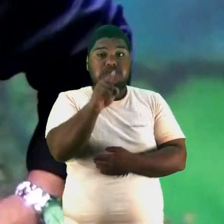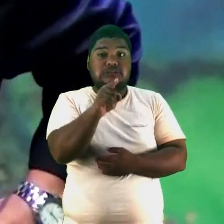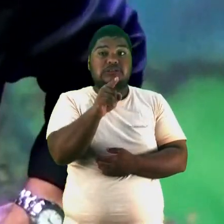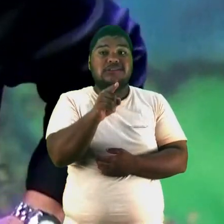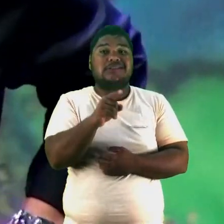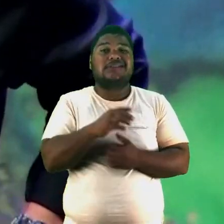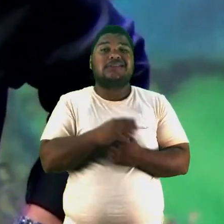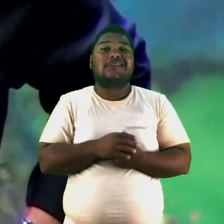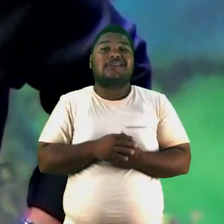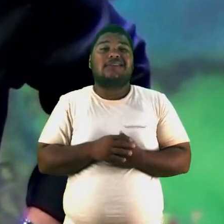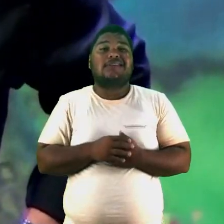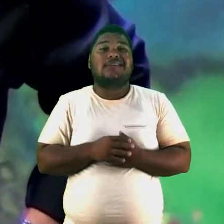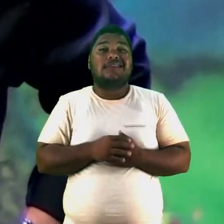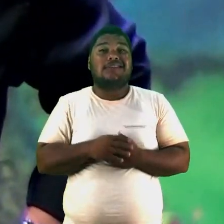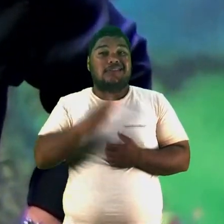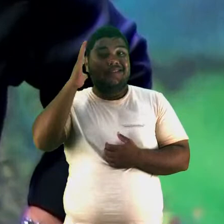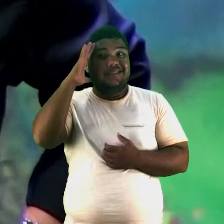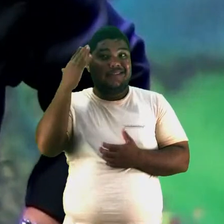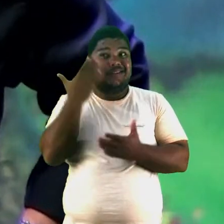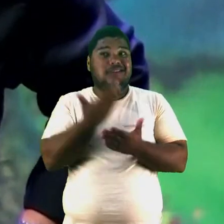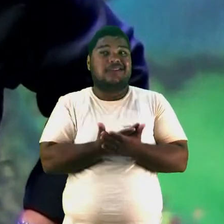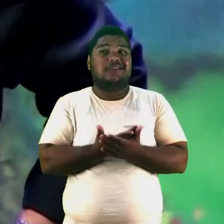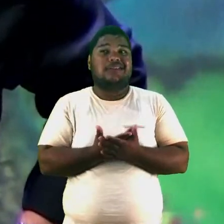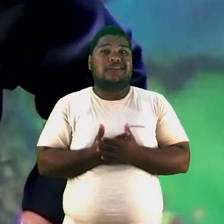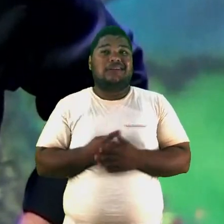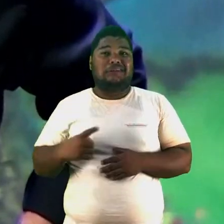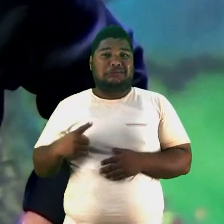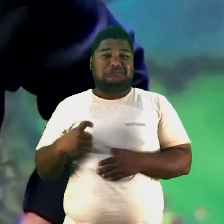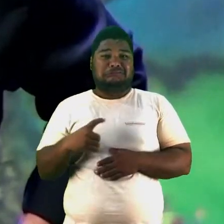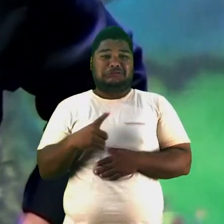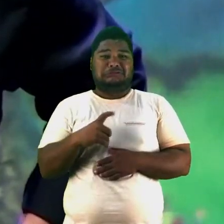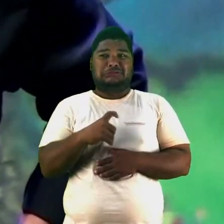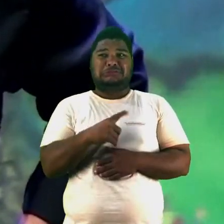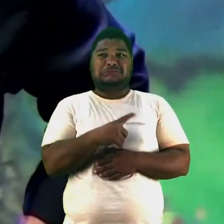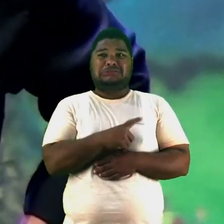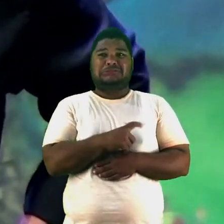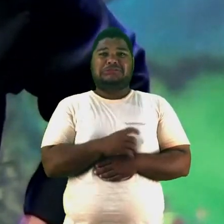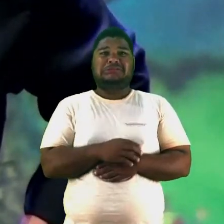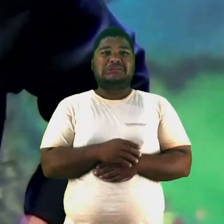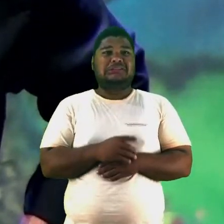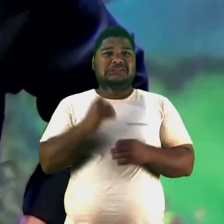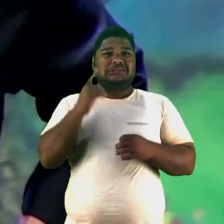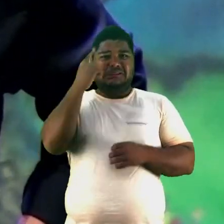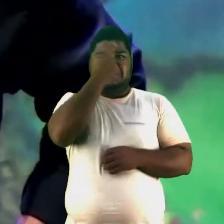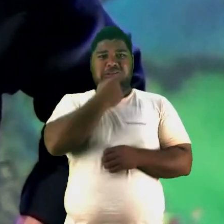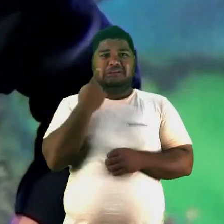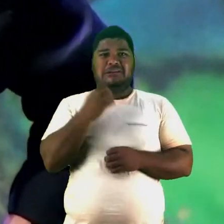amebento. Dê uma olhadinha para a cara do seu irmão. Tem cara de ameba?